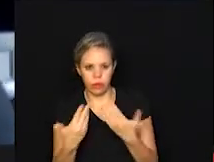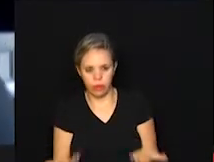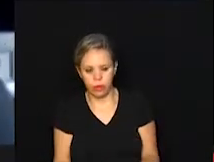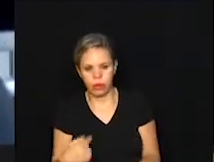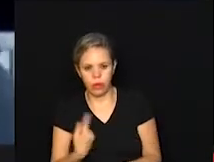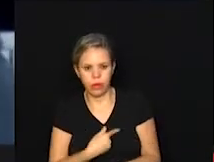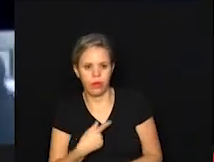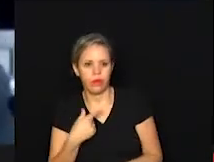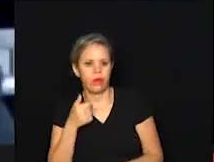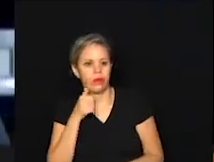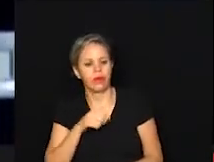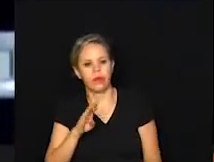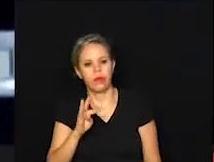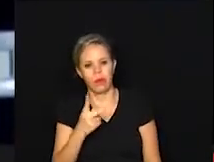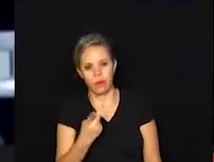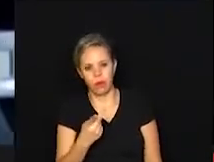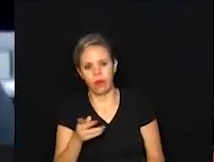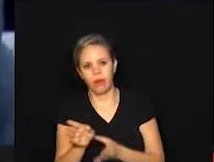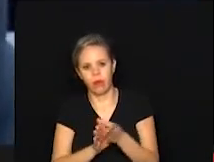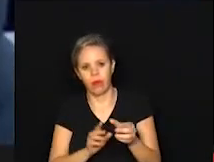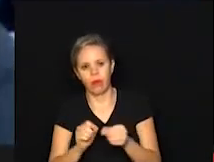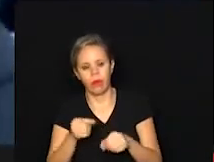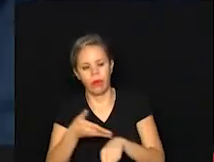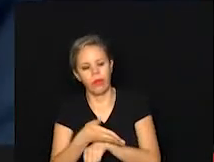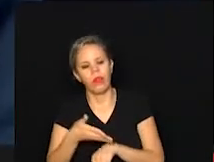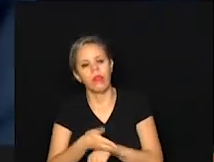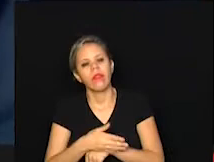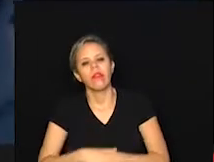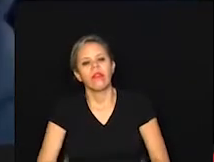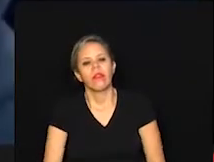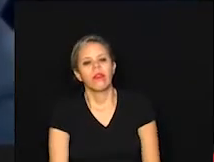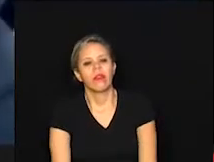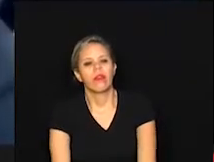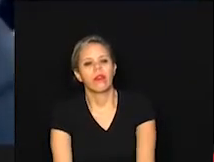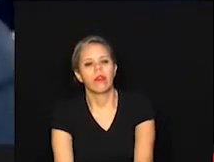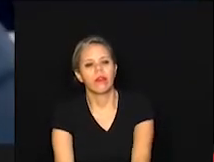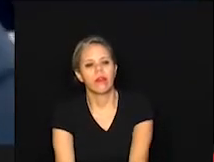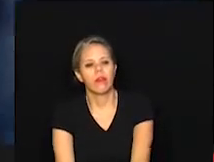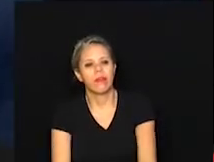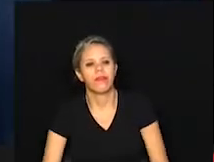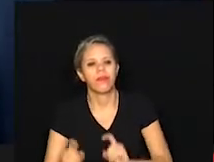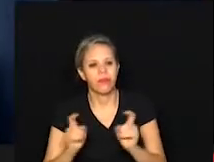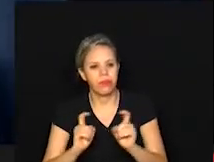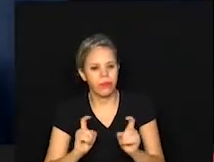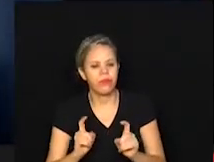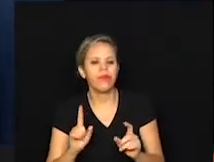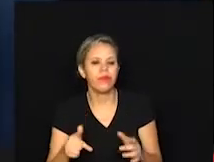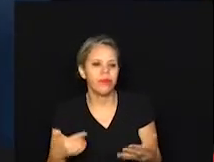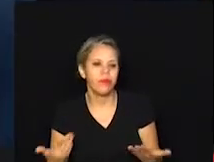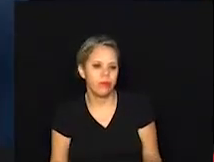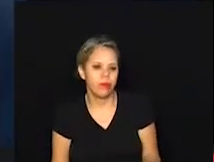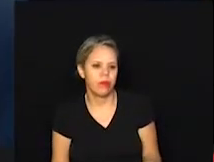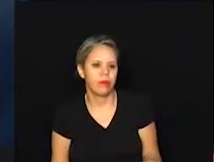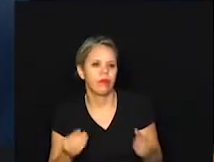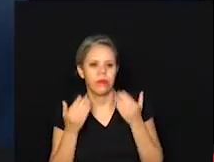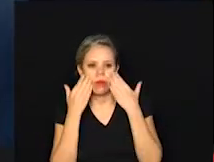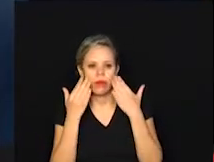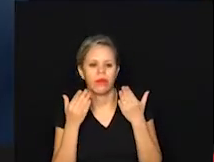nossa querida Beth, conselheira, faz parte. As reuniões, elas são